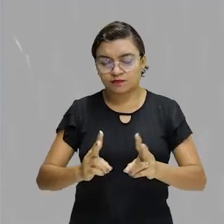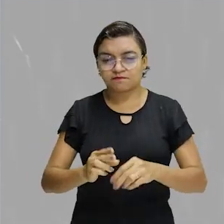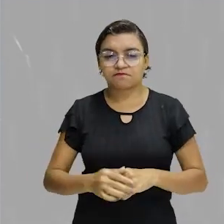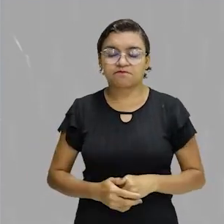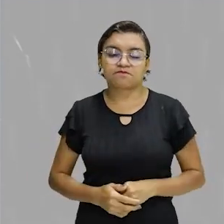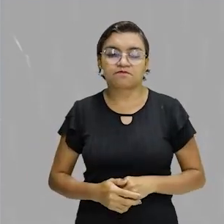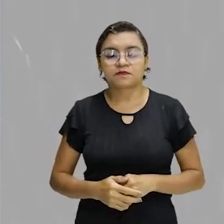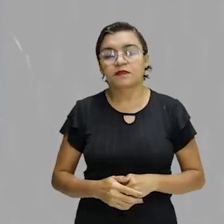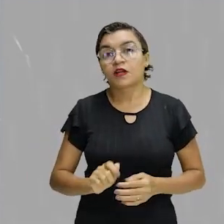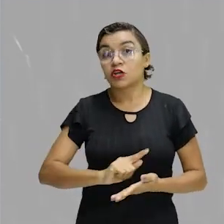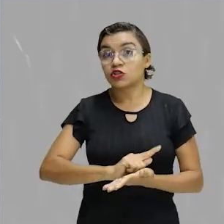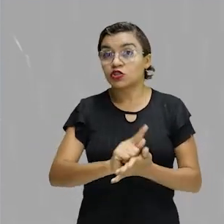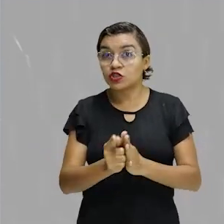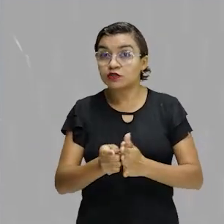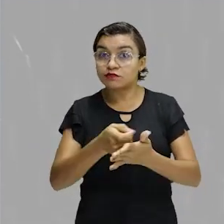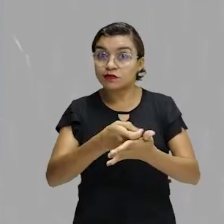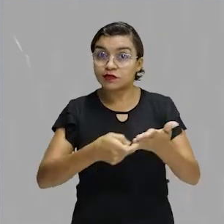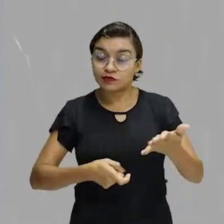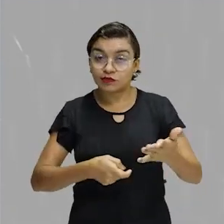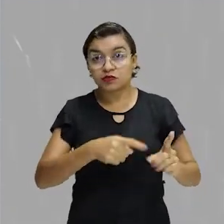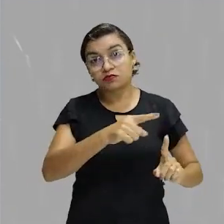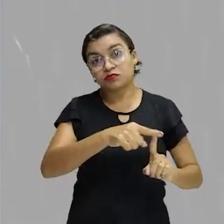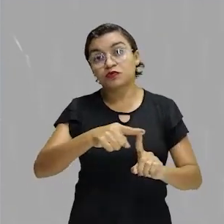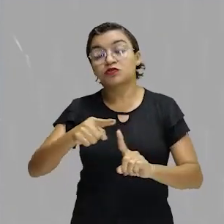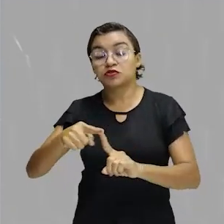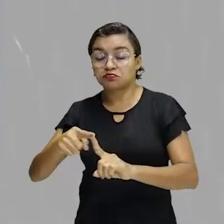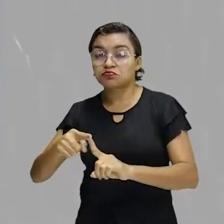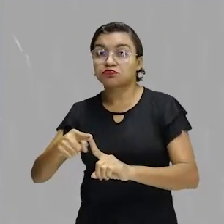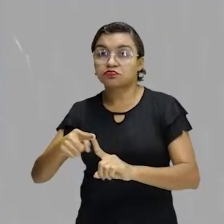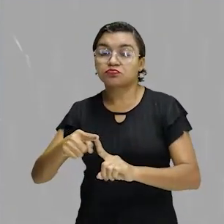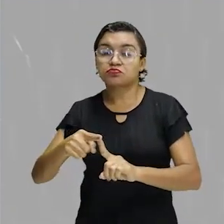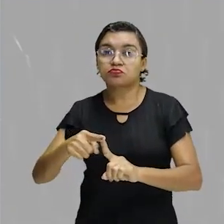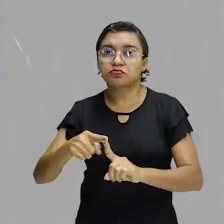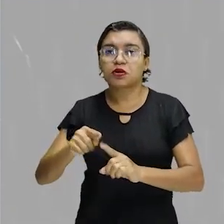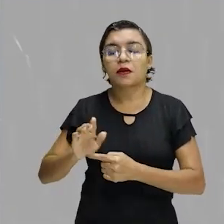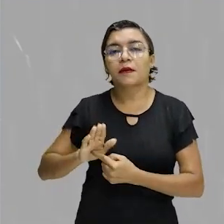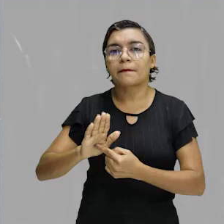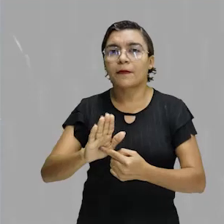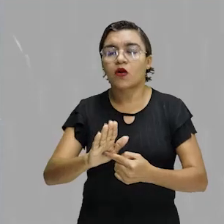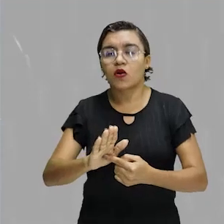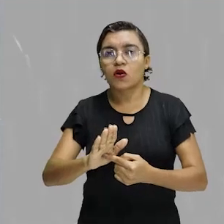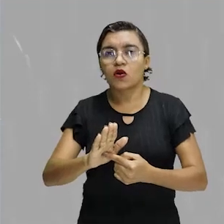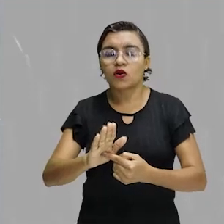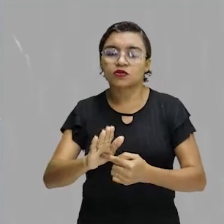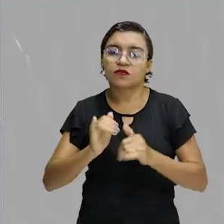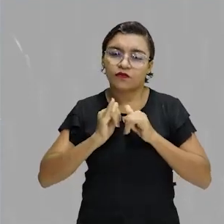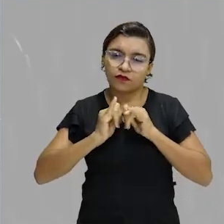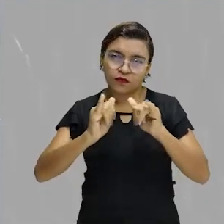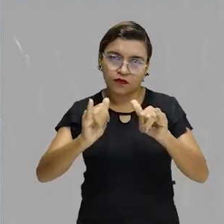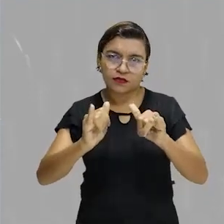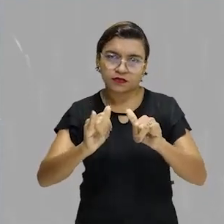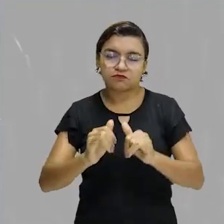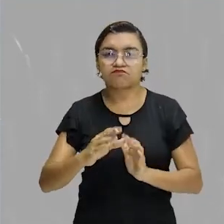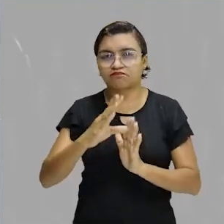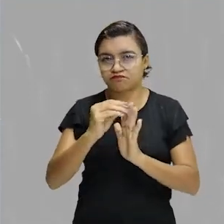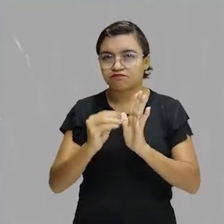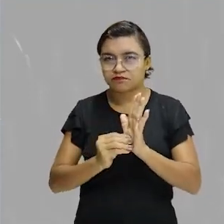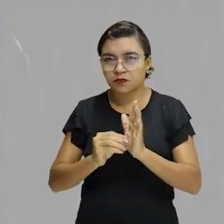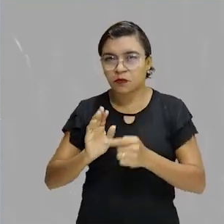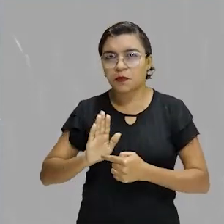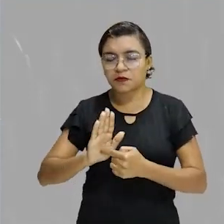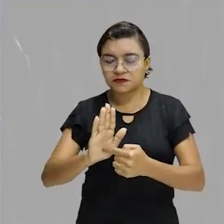gêneros textuais ou os tipos de texto que trazem esse tipo de informação ou esse tipo de conteúdo?